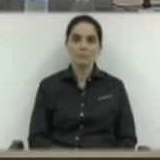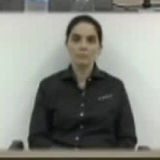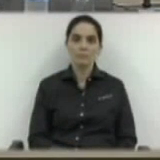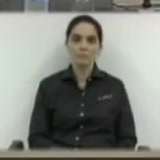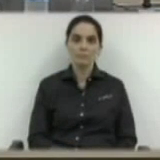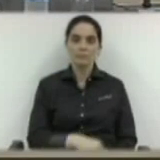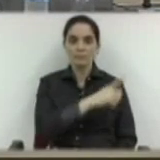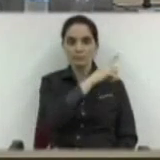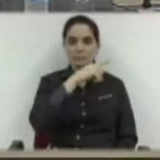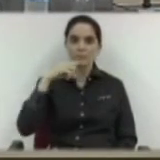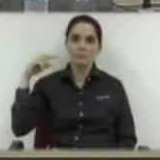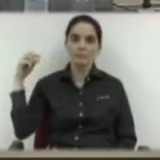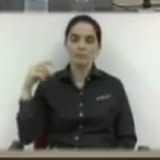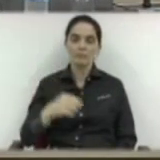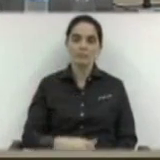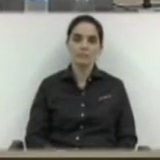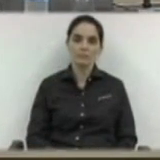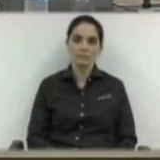Doutora Mayra da Costa.